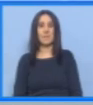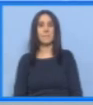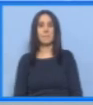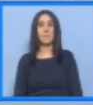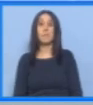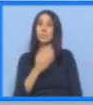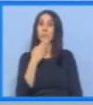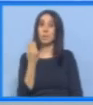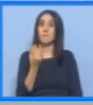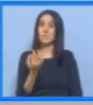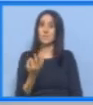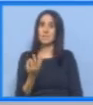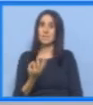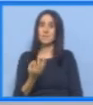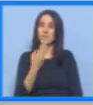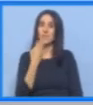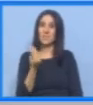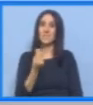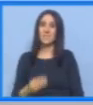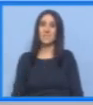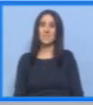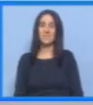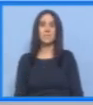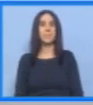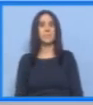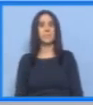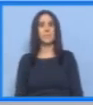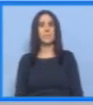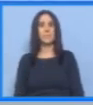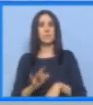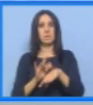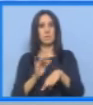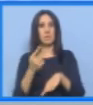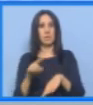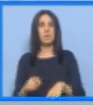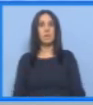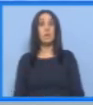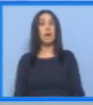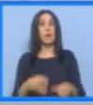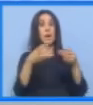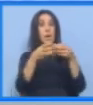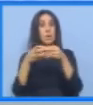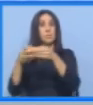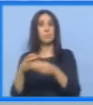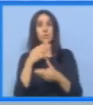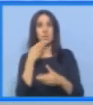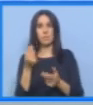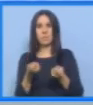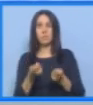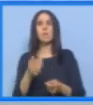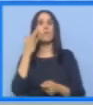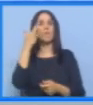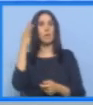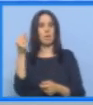E entre os jovens também, sim, entre os jovens. Há esta sensibilidade também que Há grupos de jovens que até vêm de fora, que